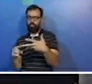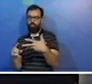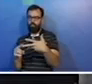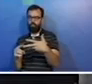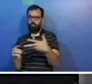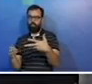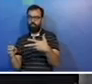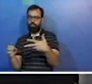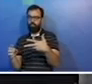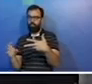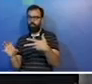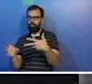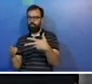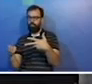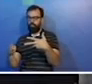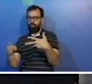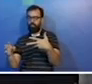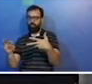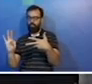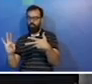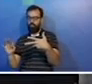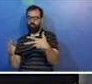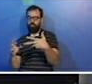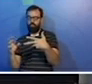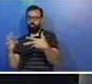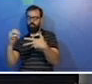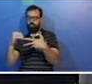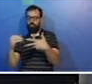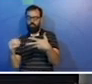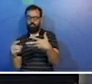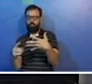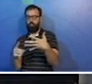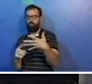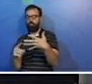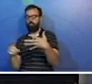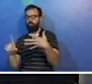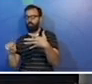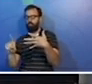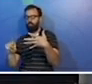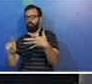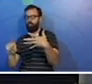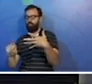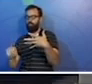a truta que se alimenta da carpa e o martim pescador.